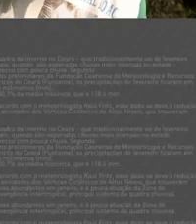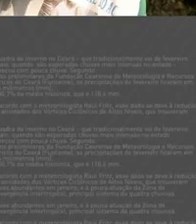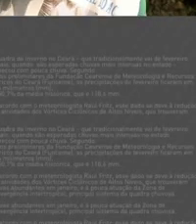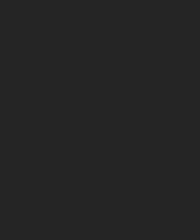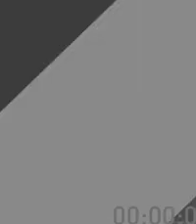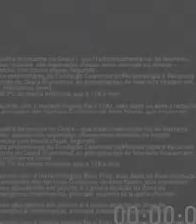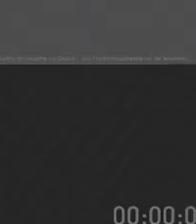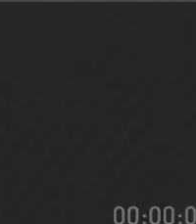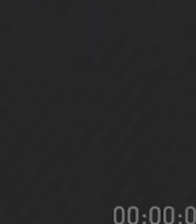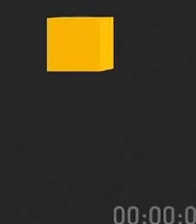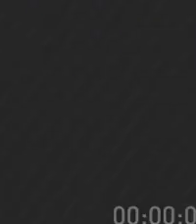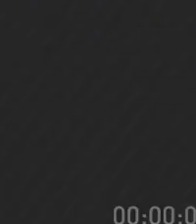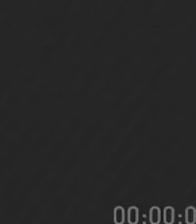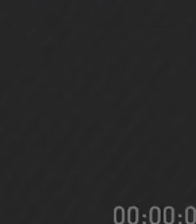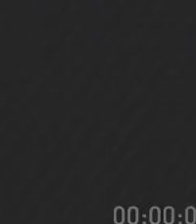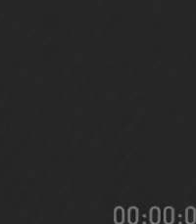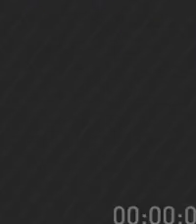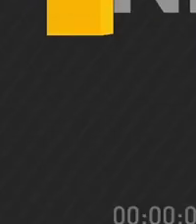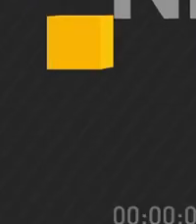ae